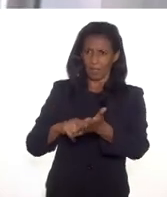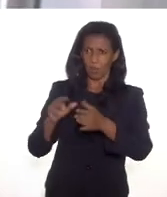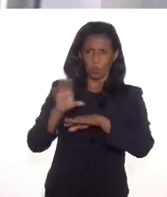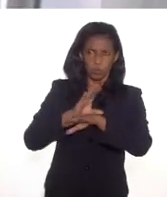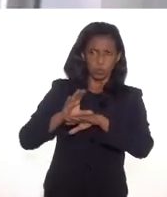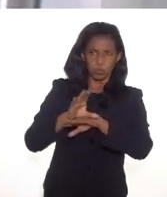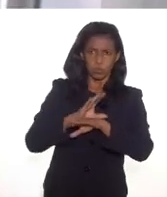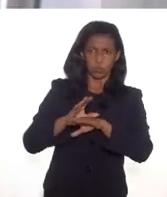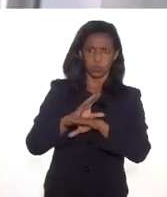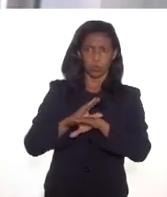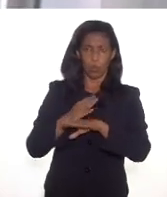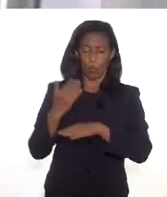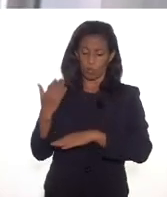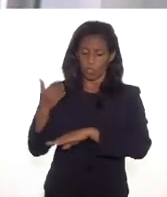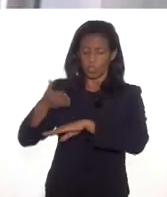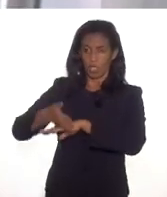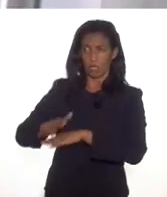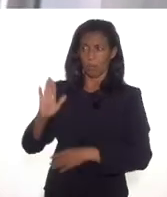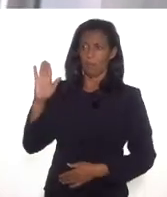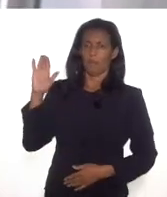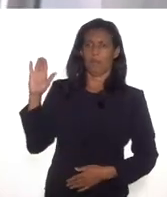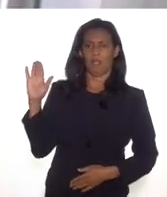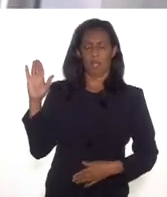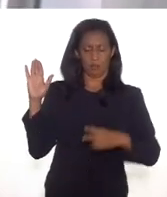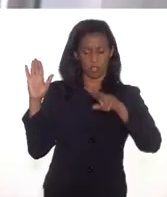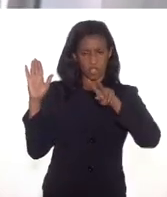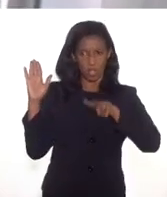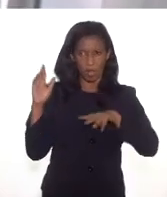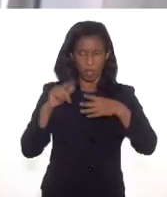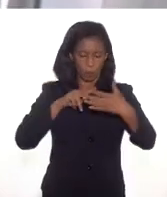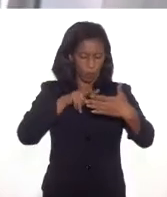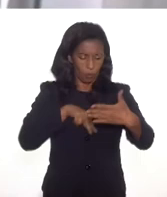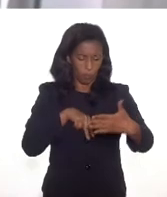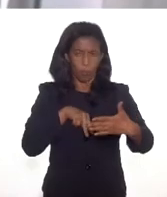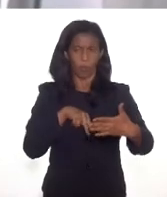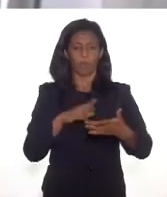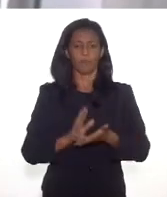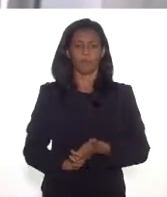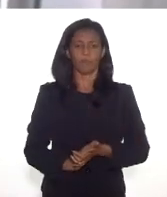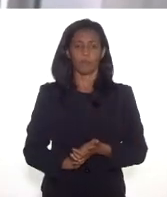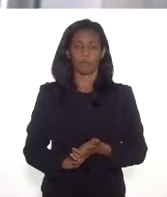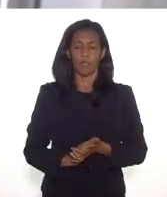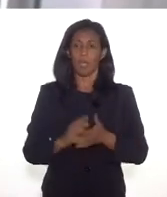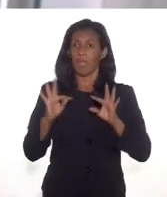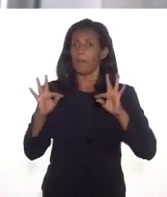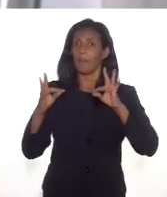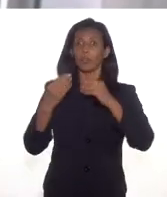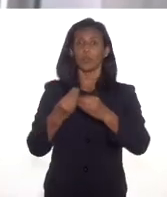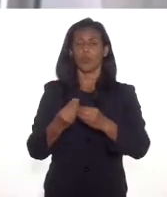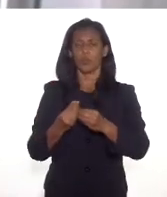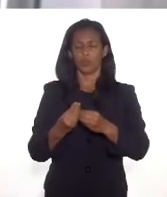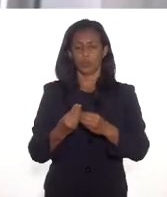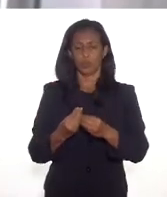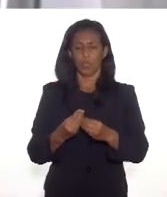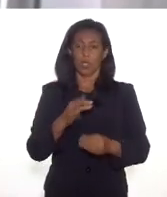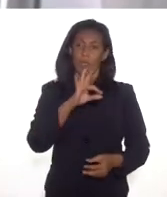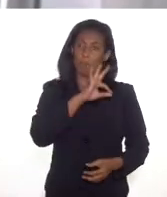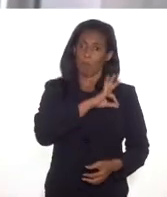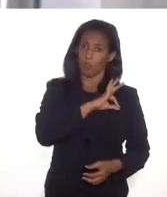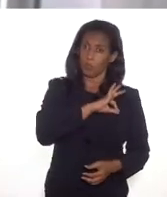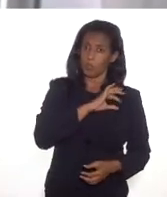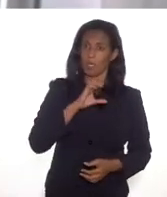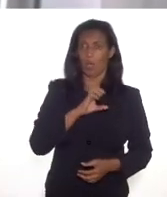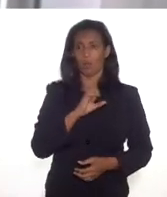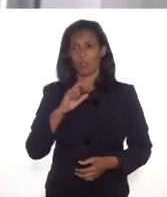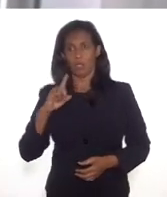juramos quando assumimos o mandato, e que são assegurados também nas normas infraconstitucionais, servem para todo mundo, para policiais e para